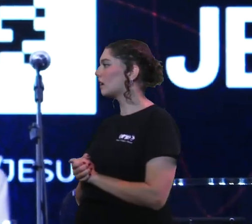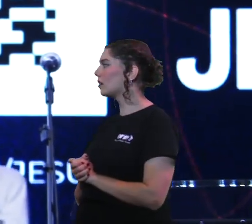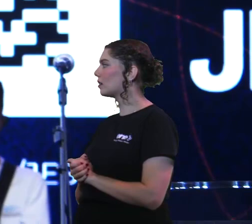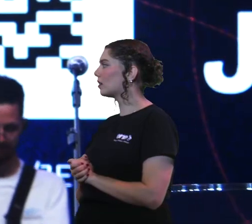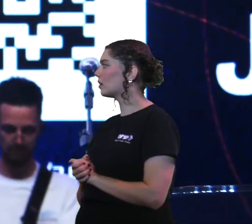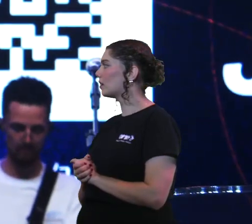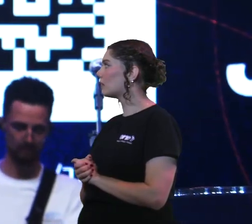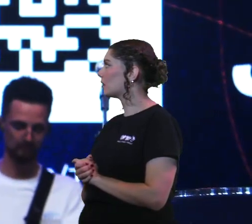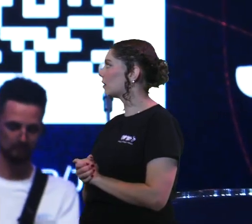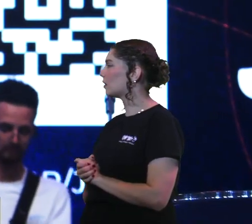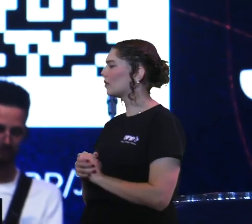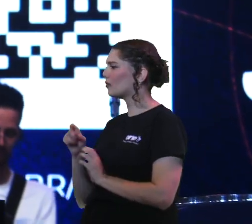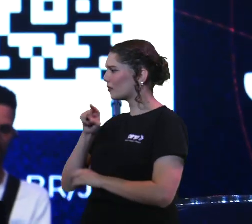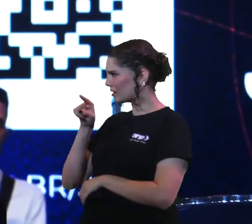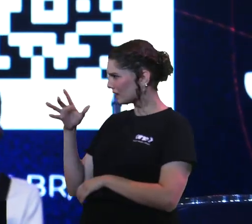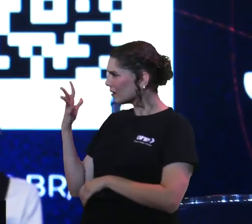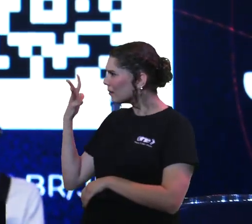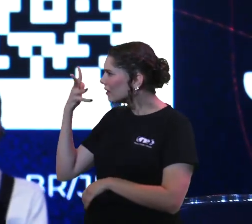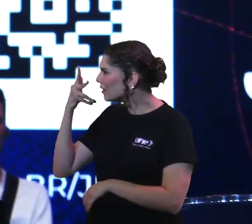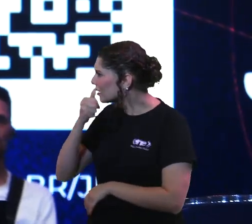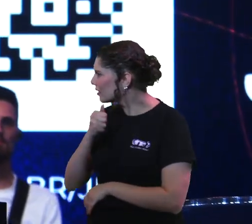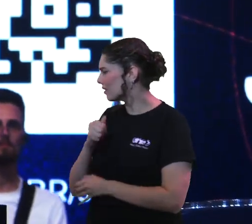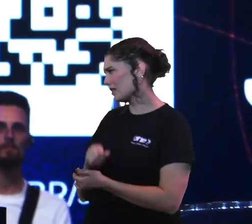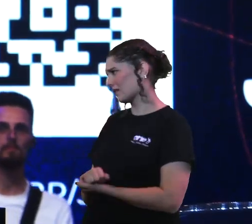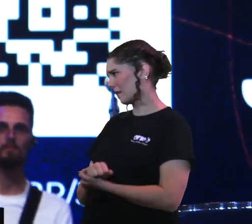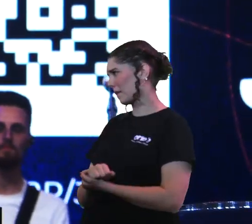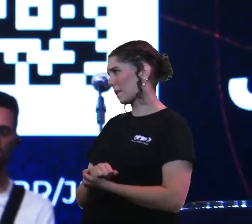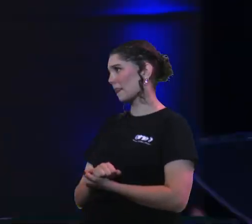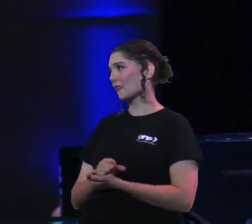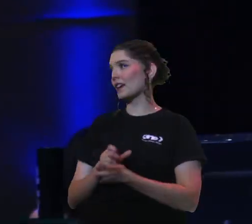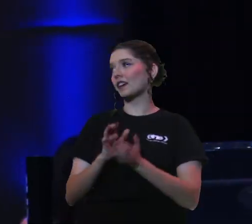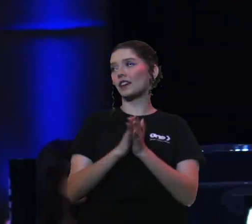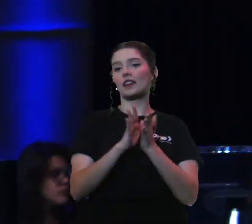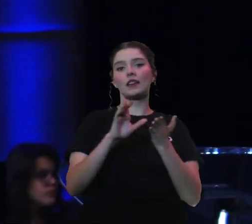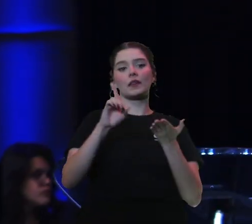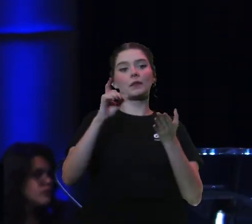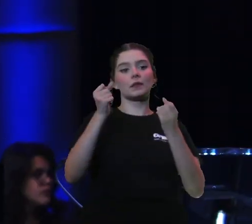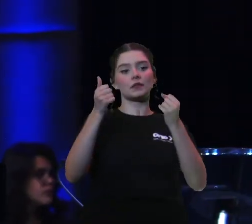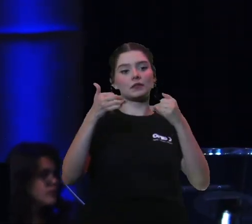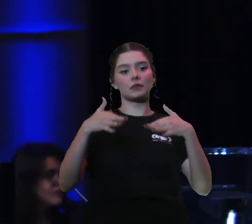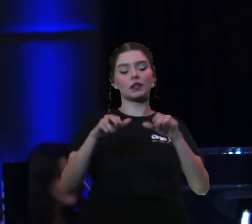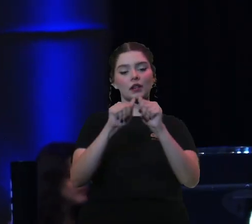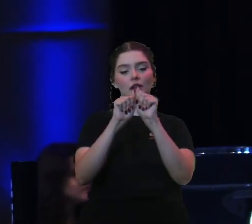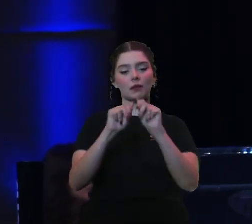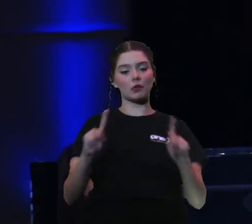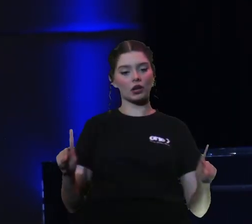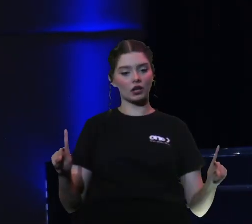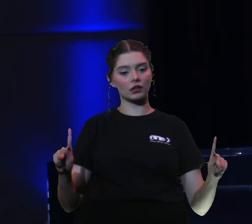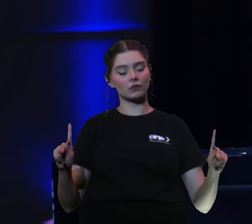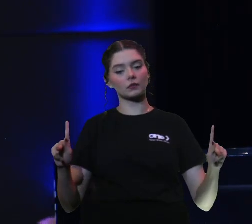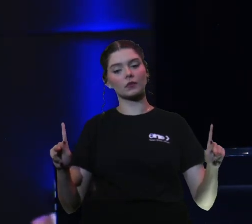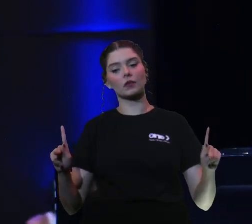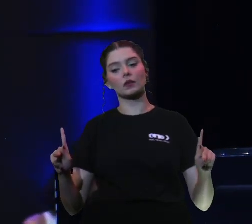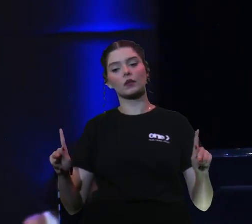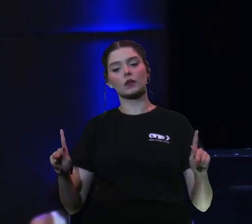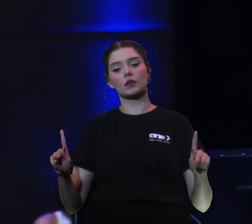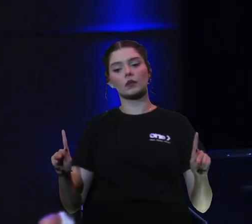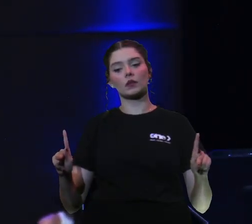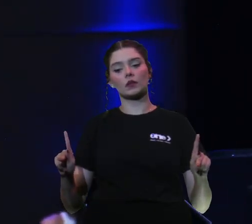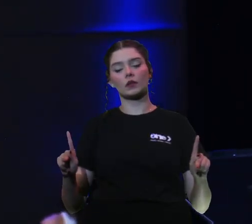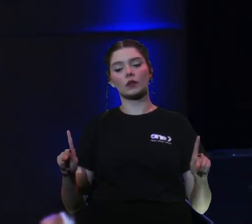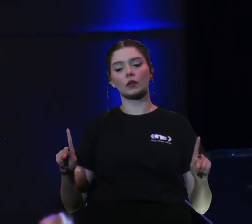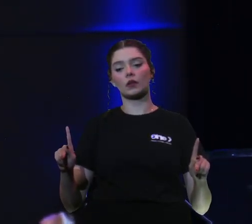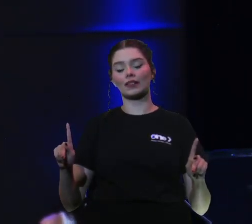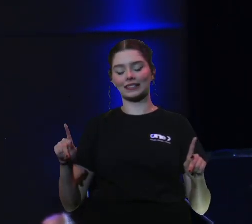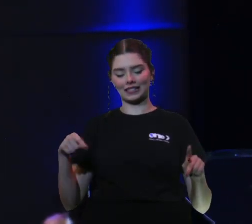Através dos meus olhos você está linda. A Bíblia vai dizer também no livro de Apocalipse que, uma representação da figura